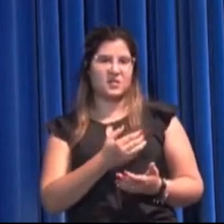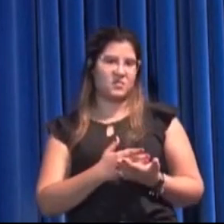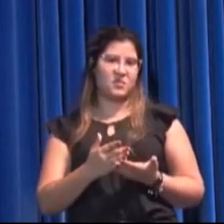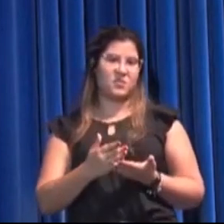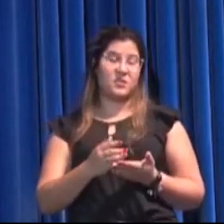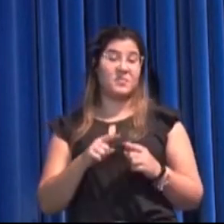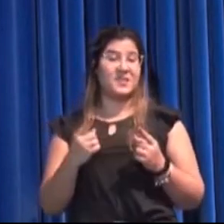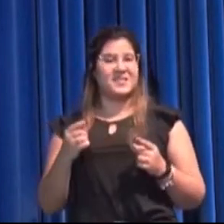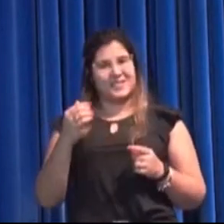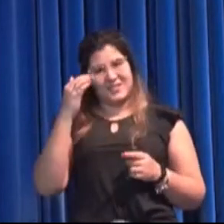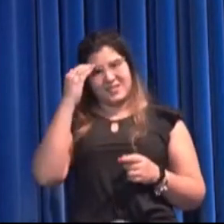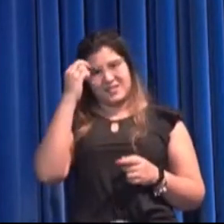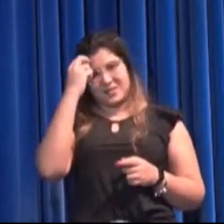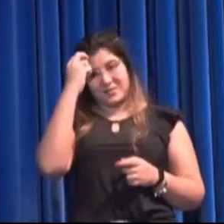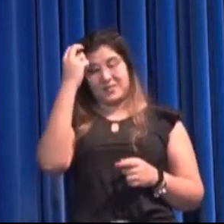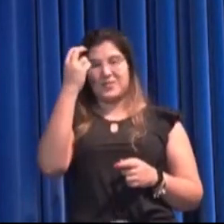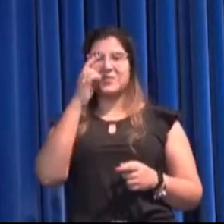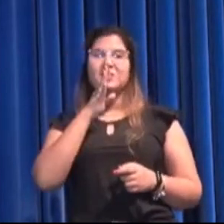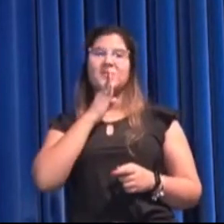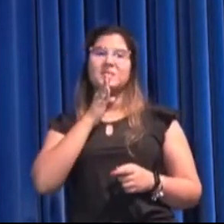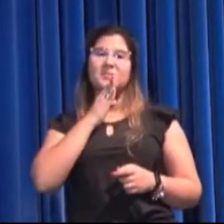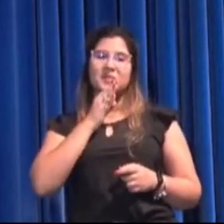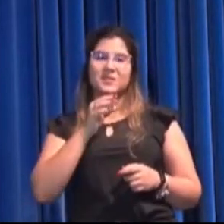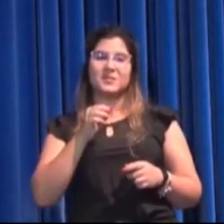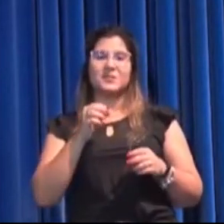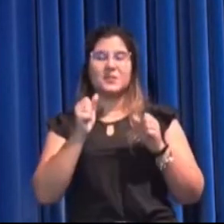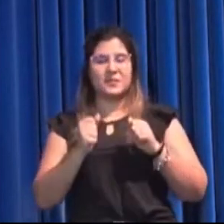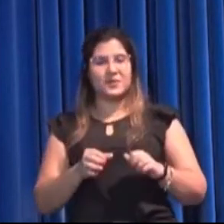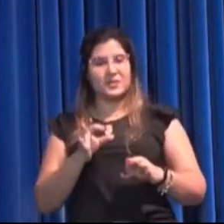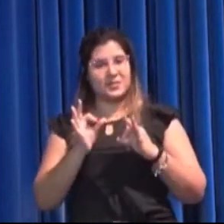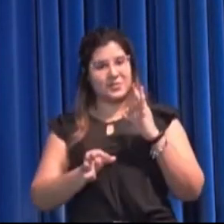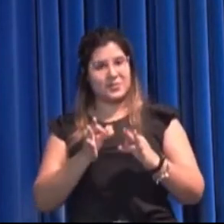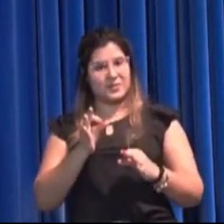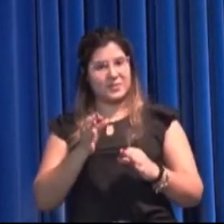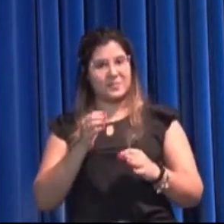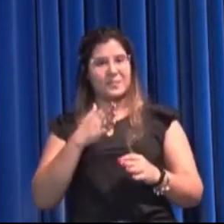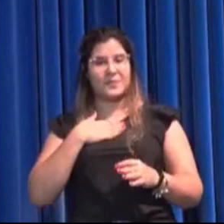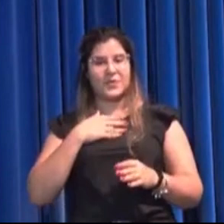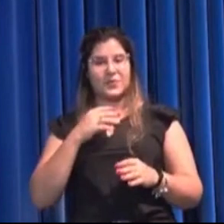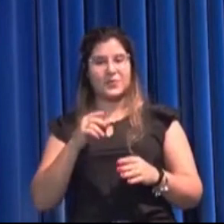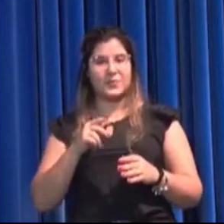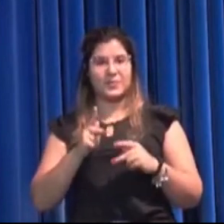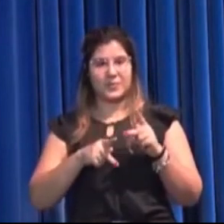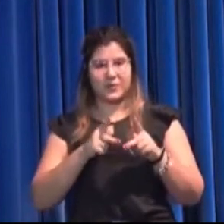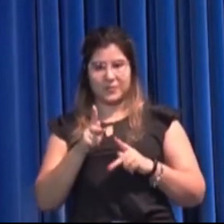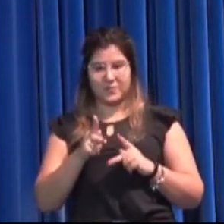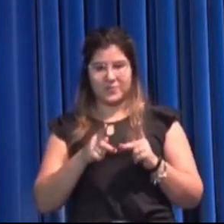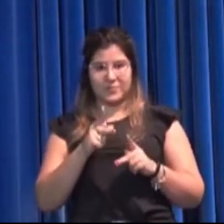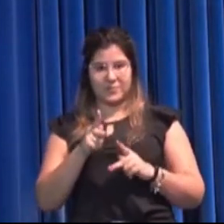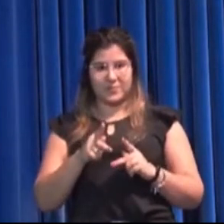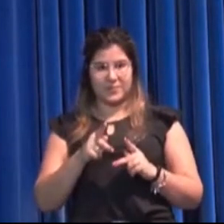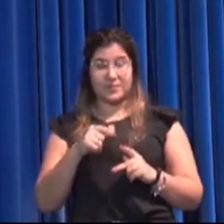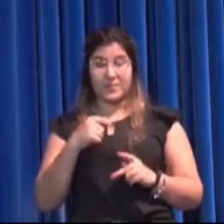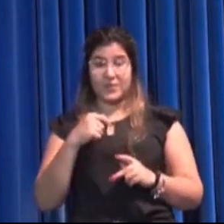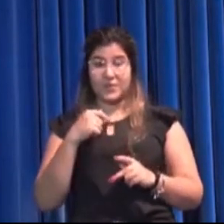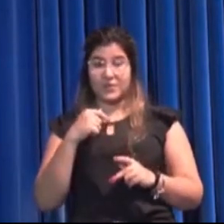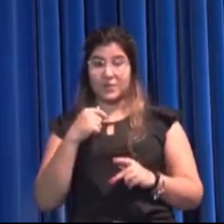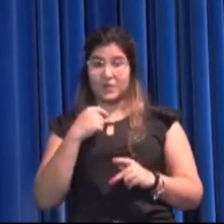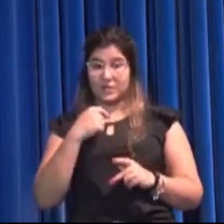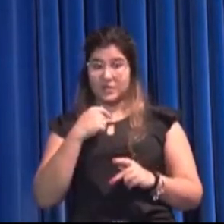conhecimento, para poderes julgar a meu povo, sobre o qual te constituí rei. Olha só.